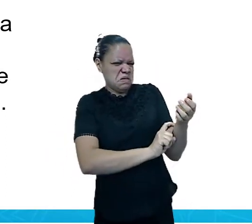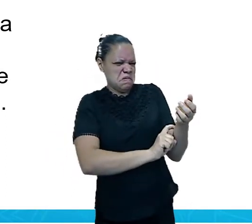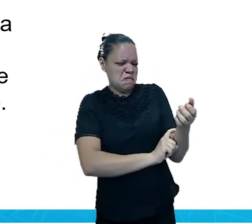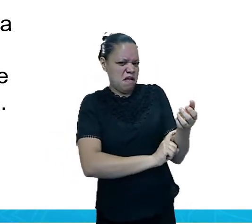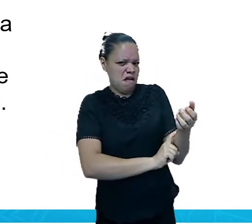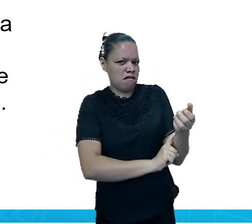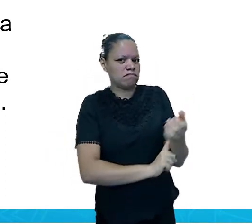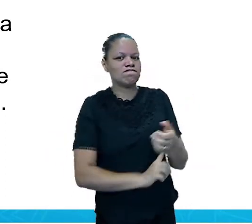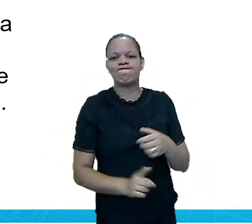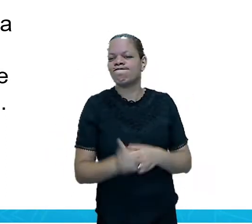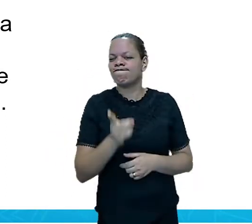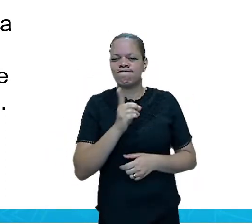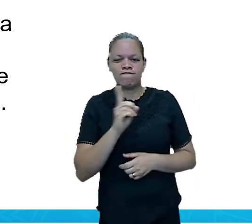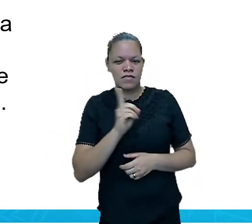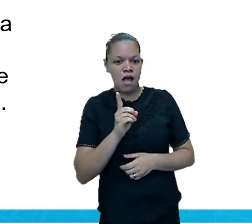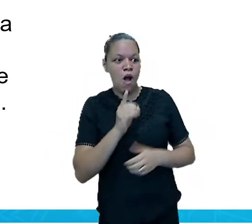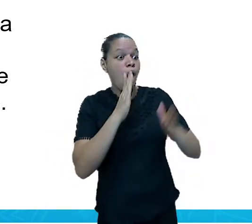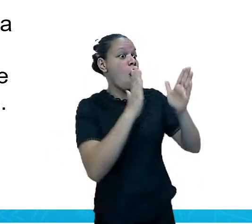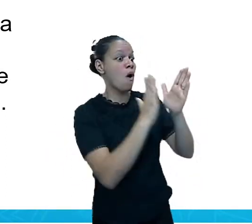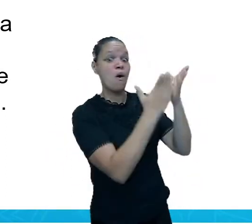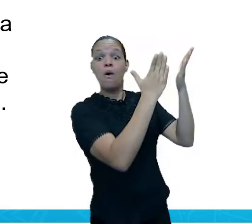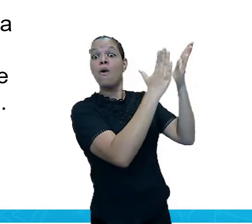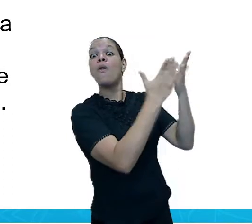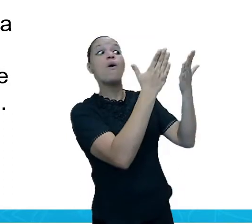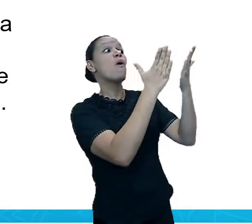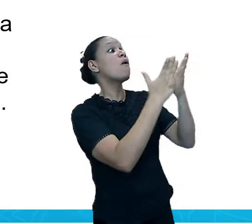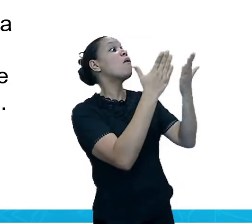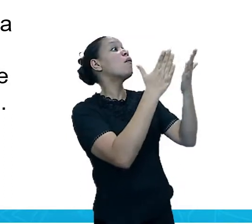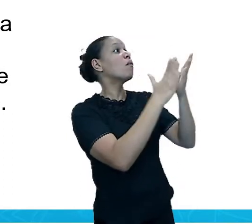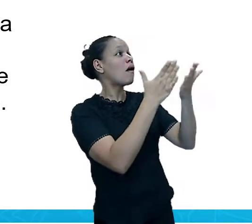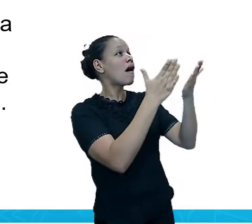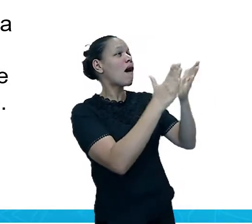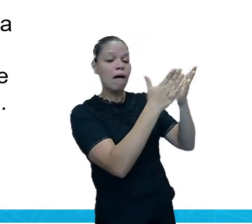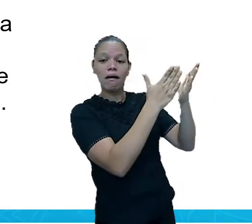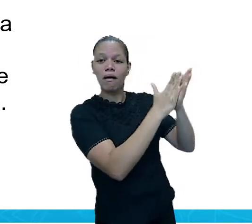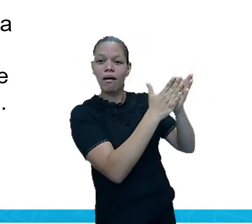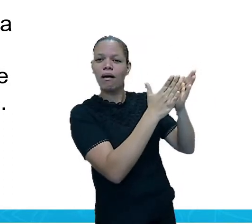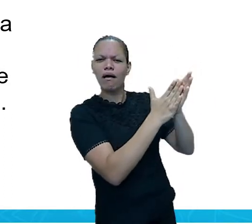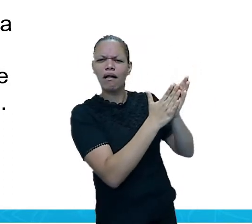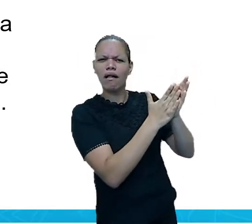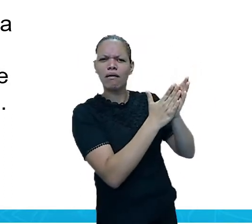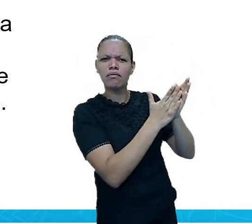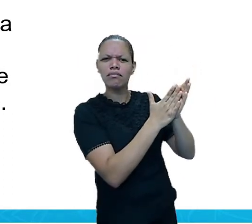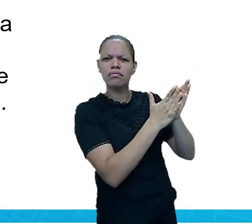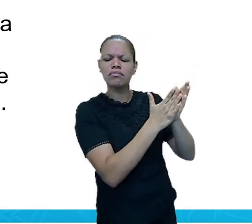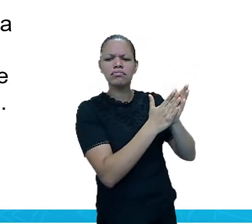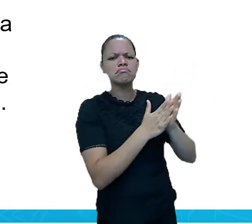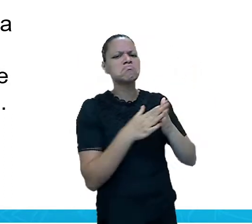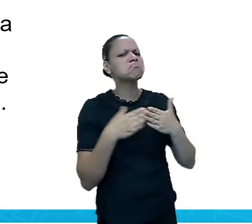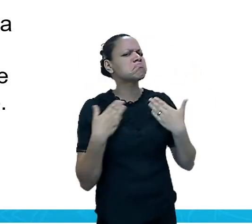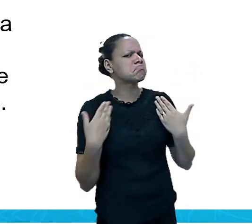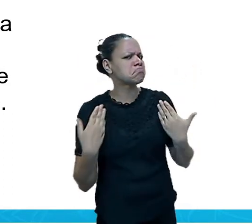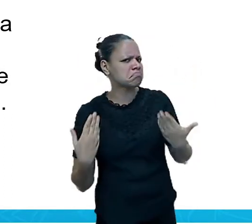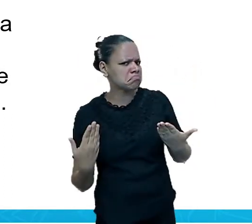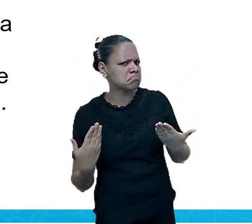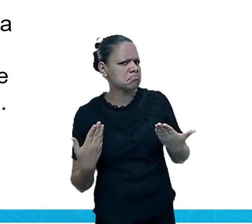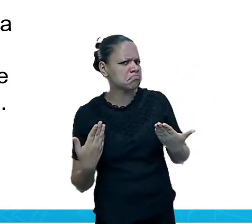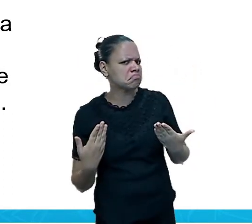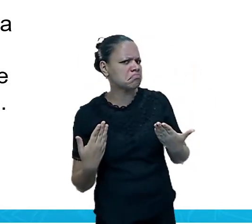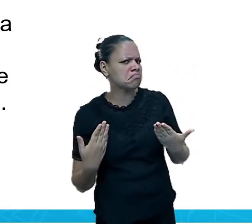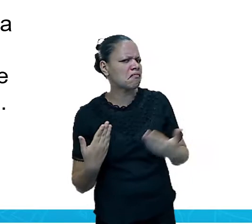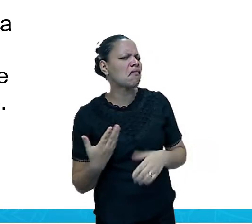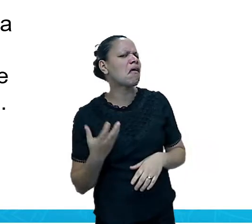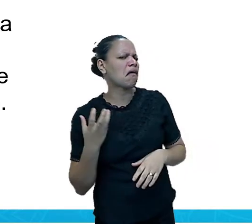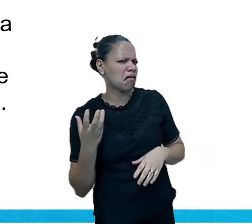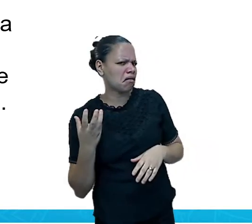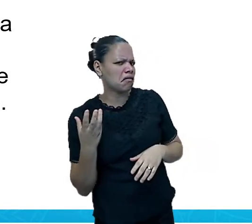teve a intenção de louvá-lo, só de engrandecer? Agora eu poderia pensar, foi